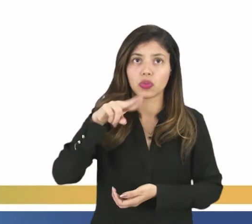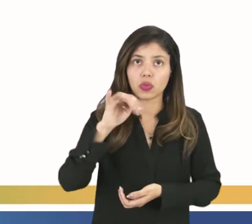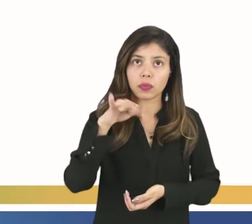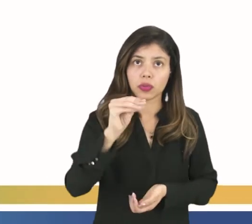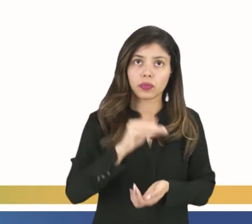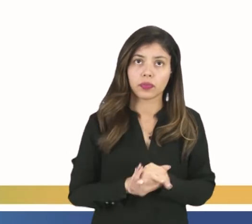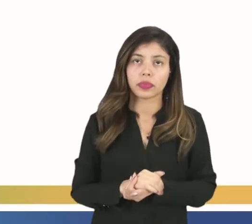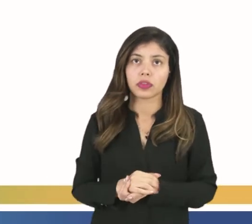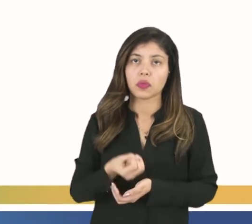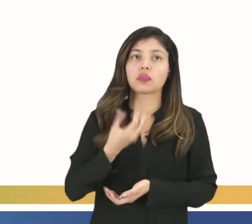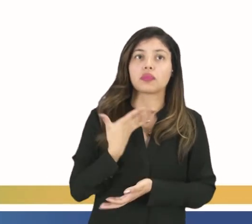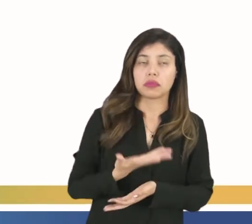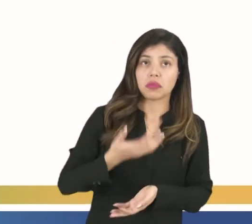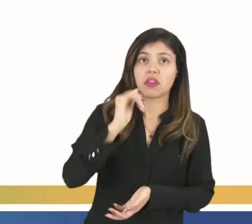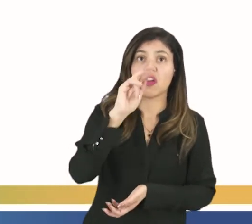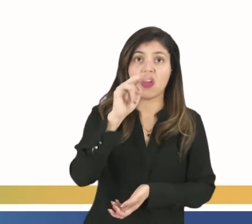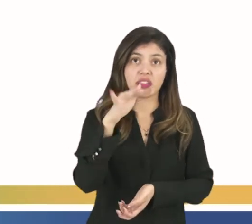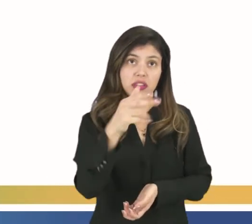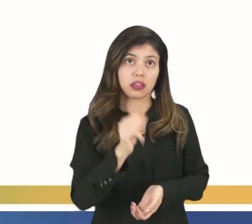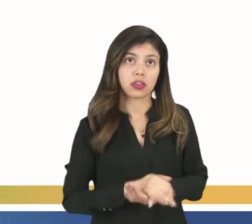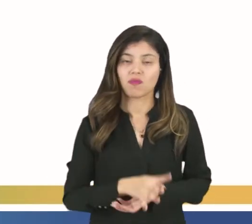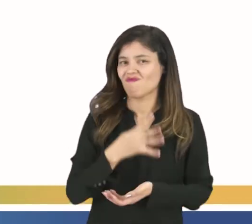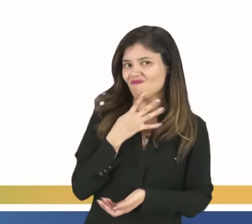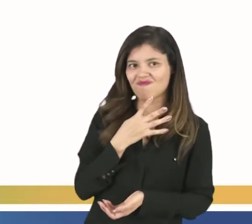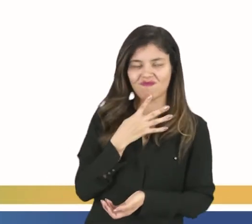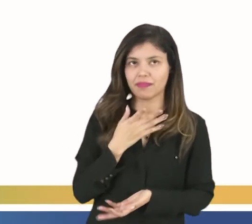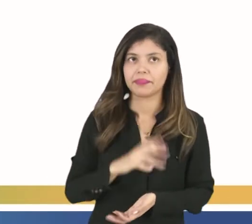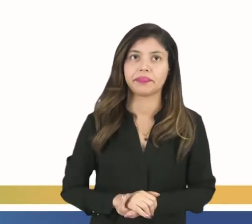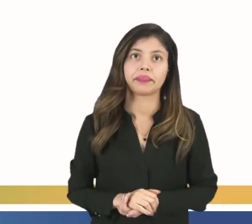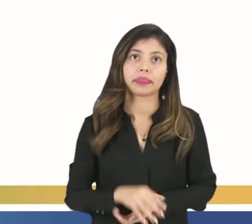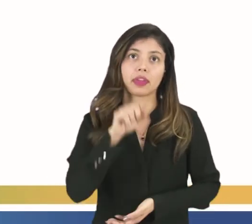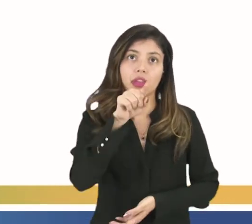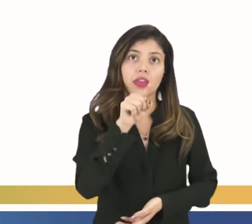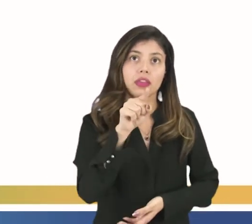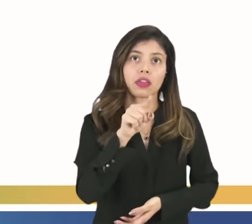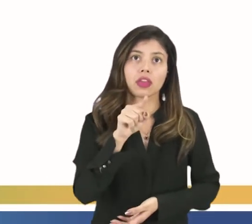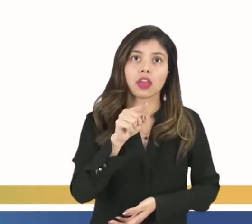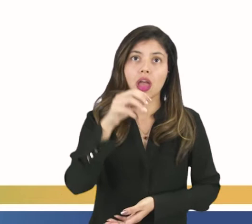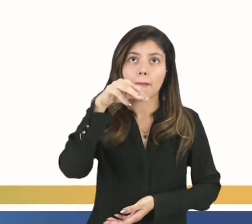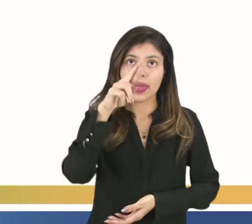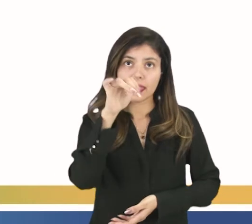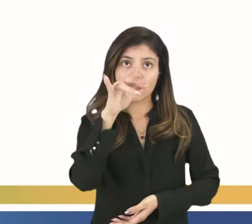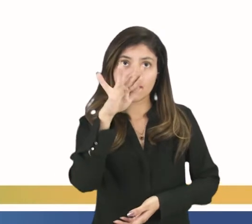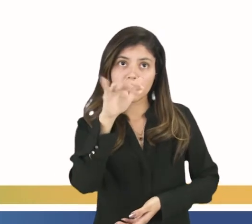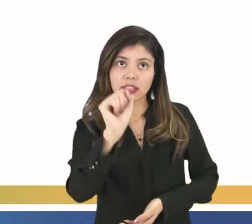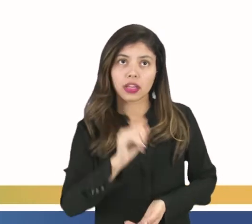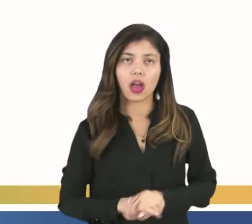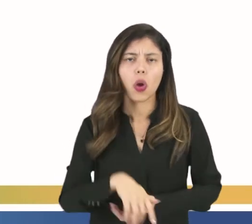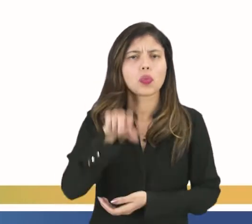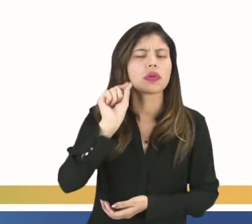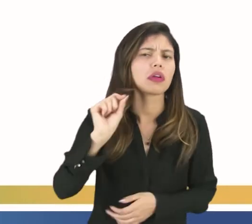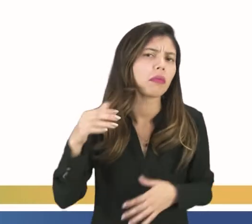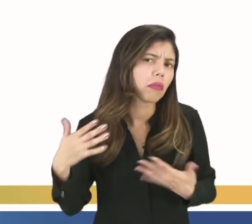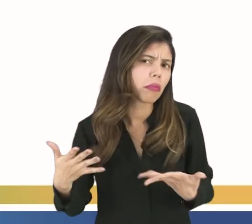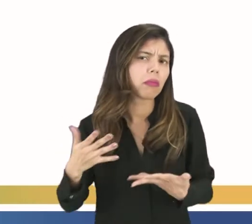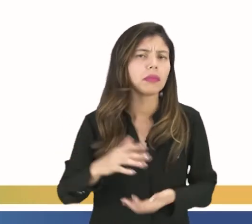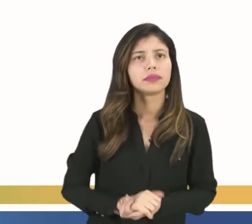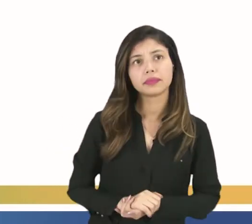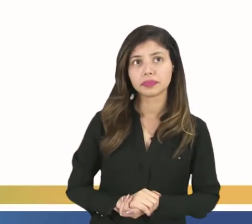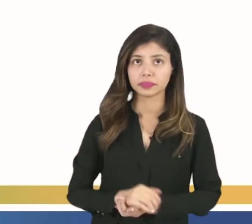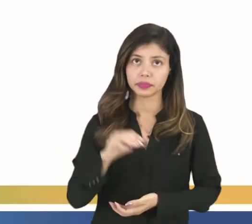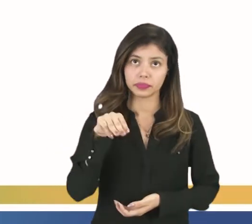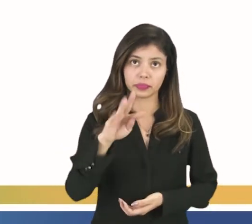Númenum, essência, não conhecemos. Esta é a sua crítica à metafísica. O que é a metafísica, gente?